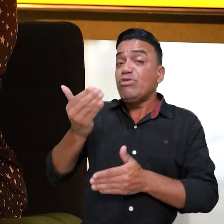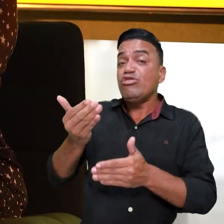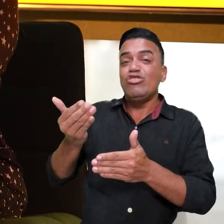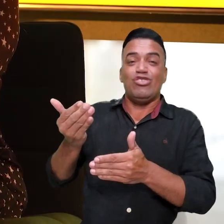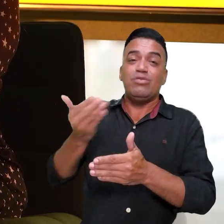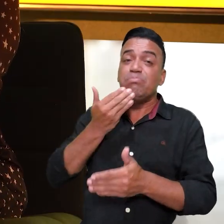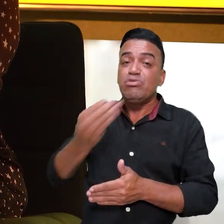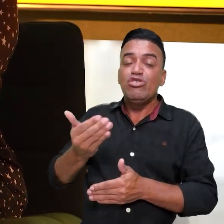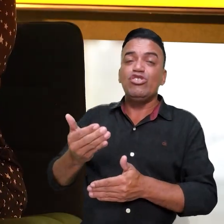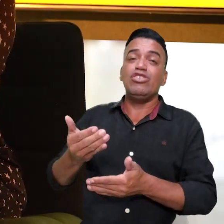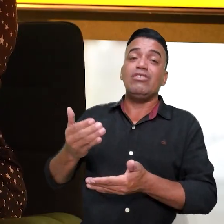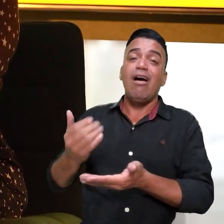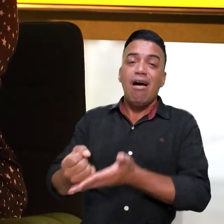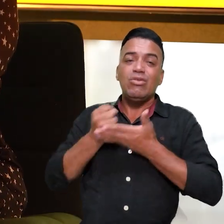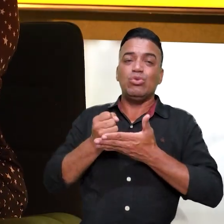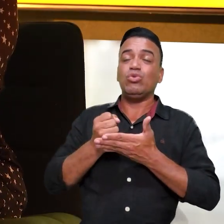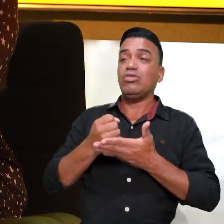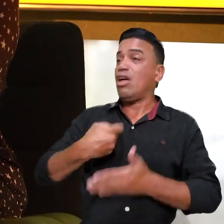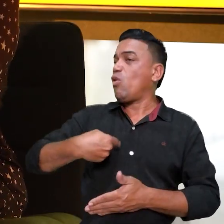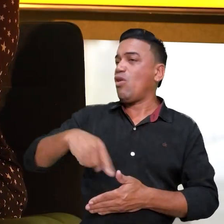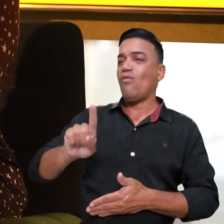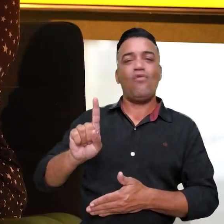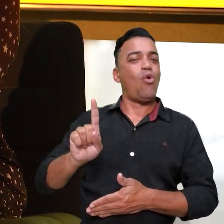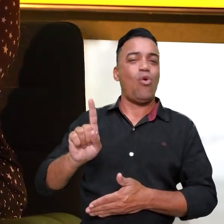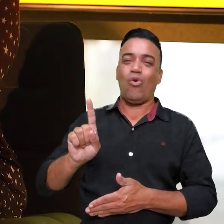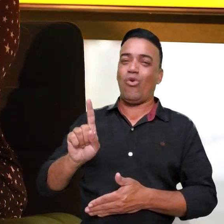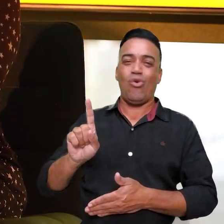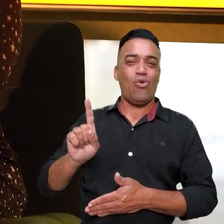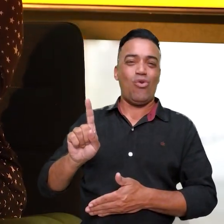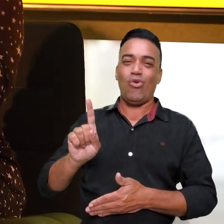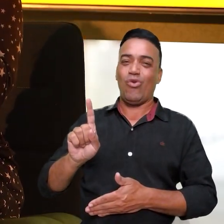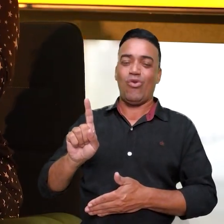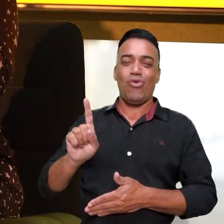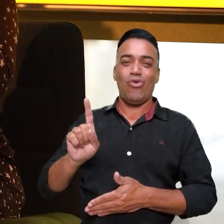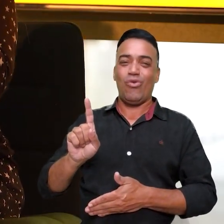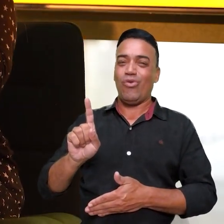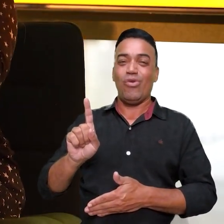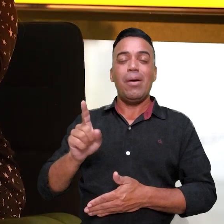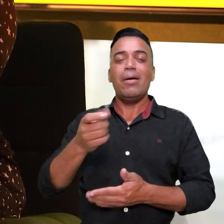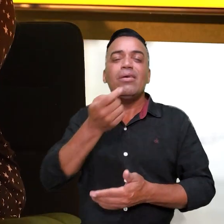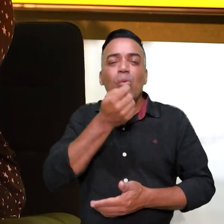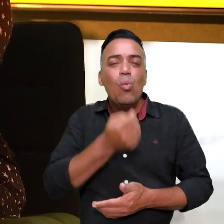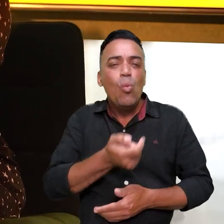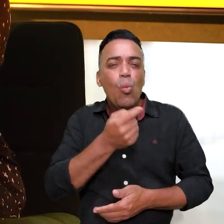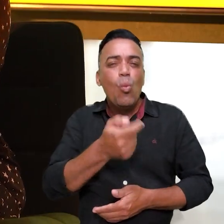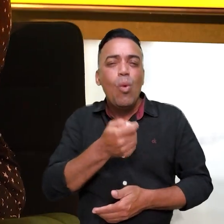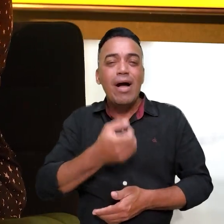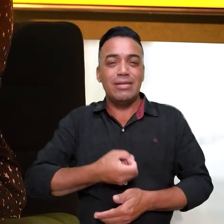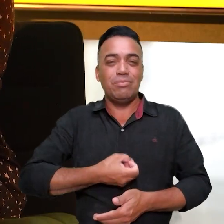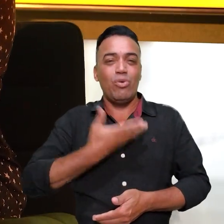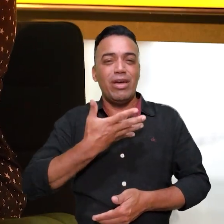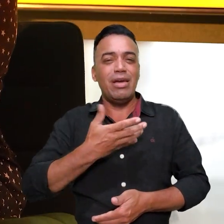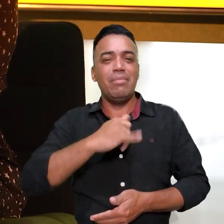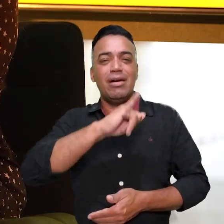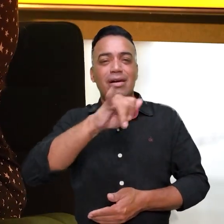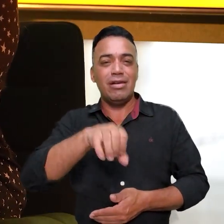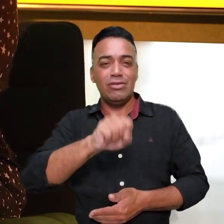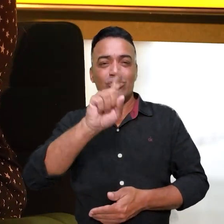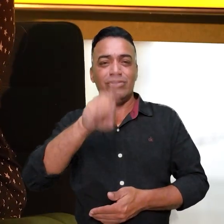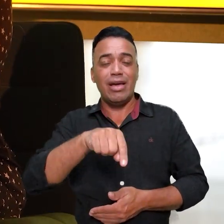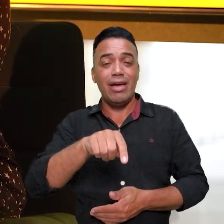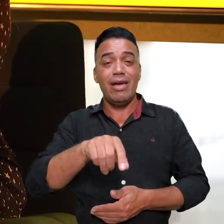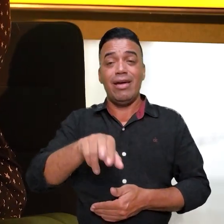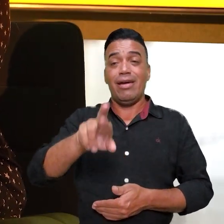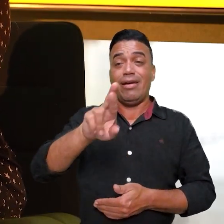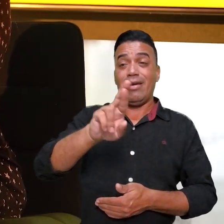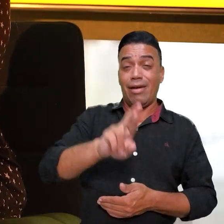interior e de dizer, eu não vou por aí. Nesse ponto, ela é quase o poema do José Régio,